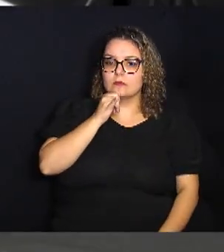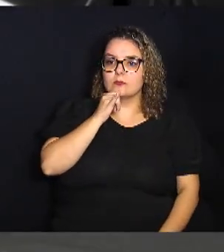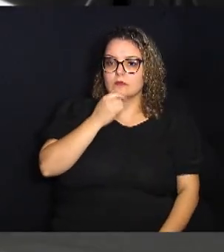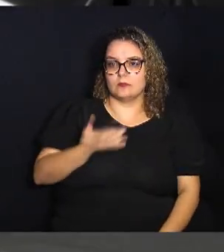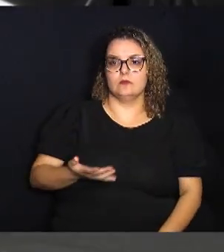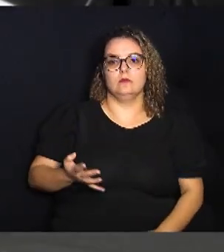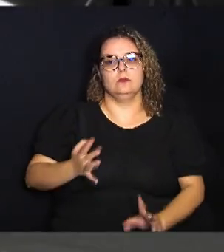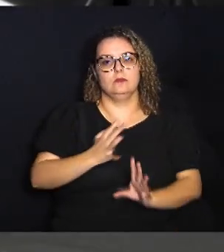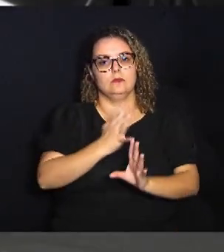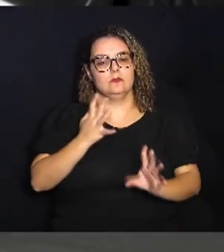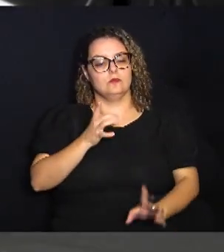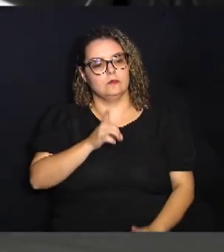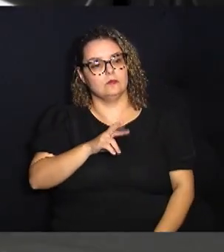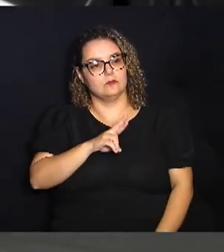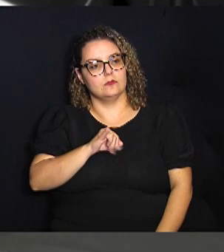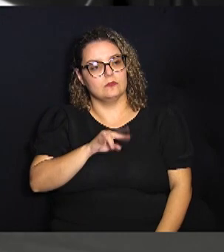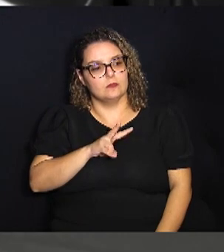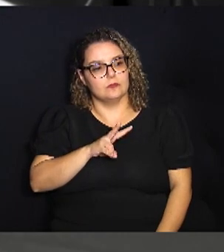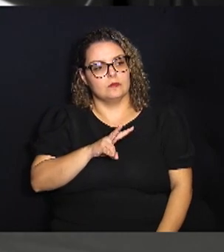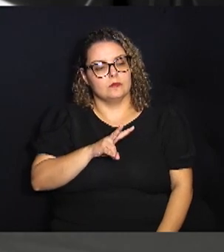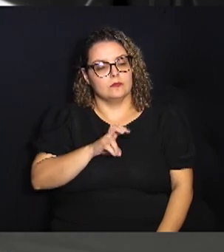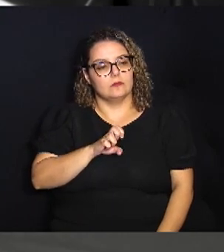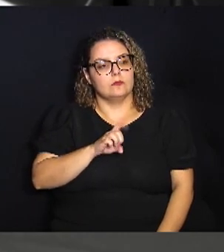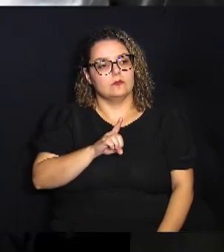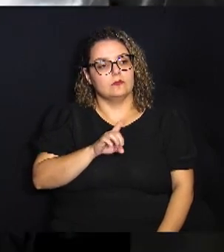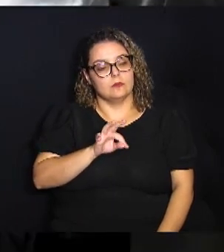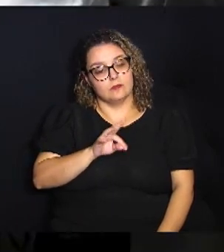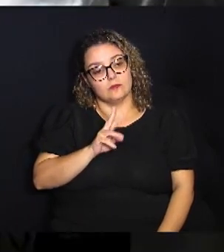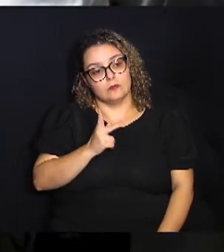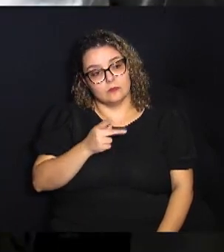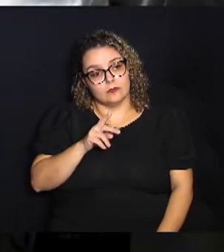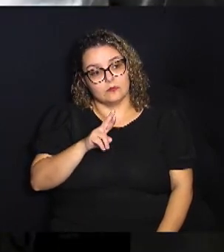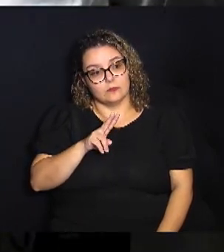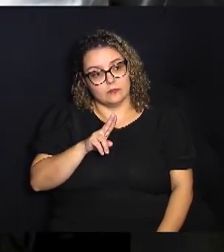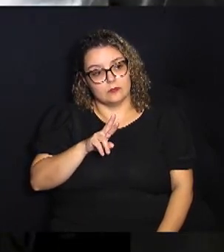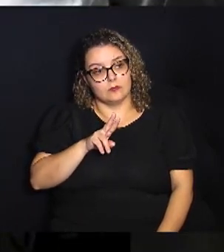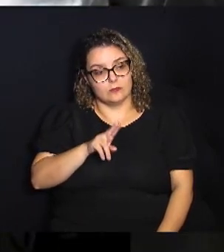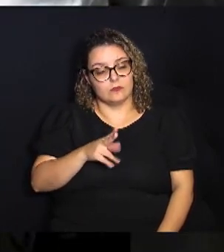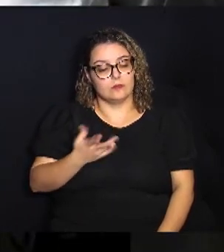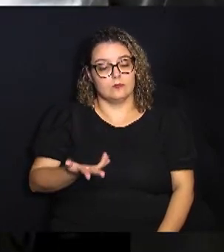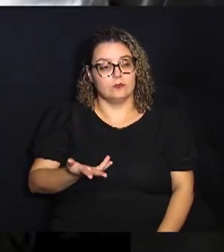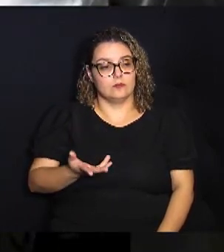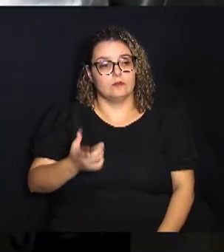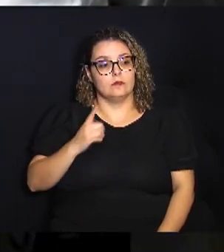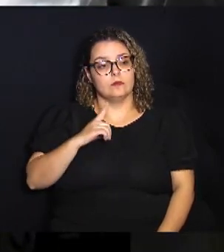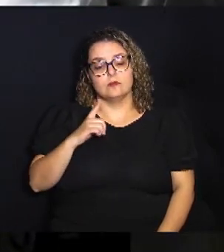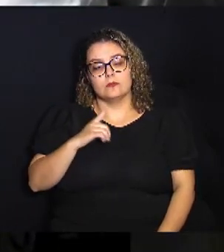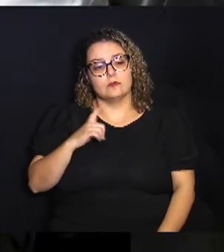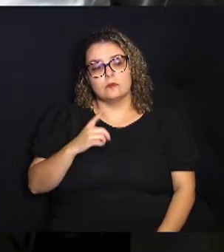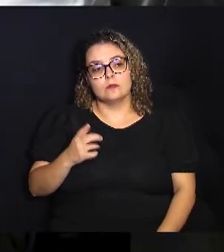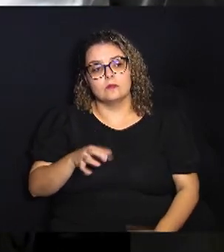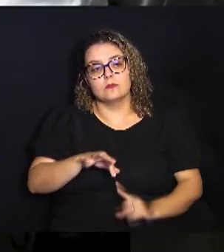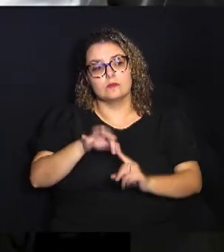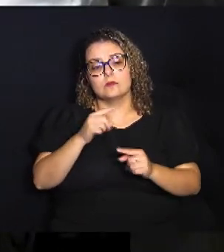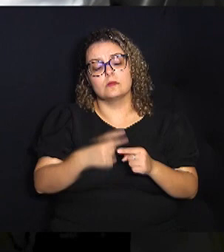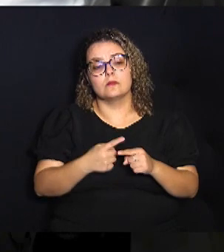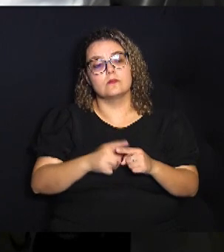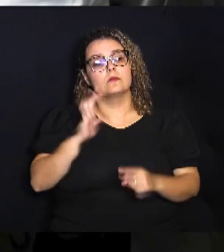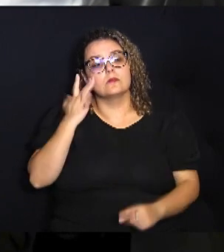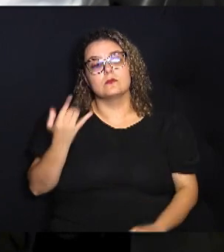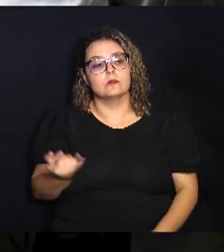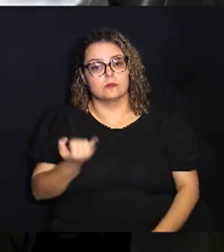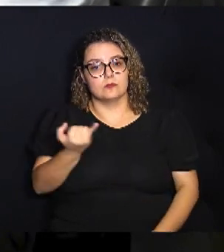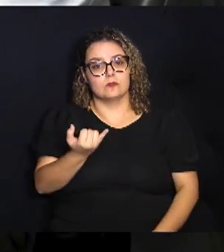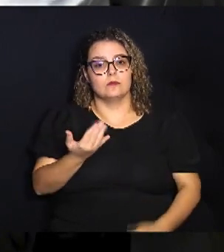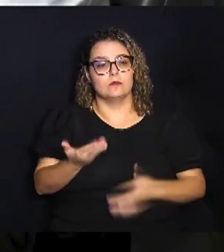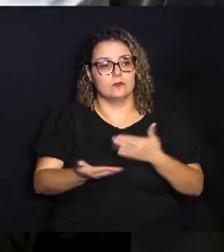do drive-thru. Sim. Né? Por que o senhor considera importante que eles também tenham essa preferência, por exemplo, num serviço de